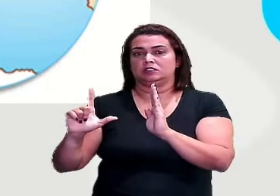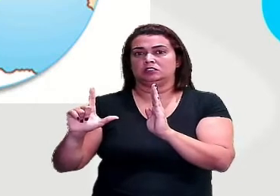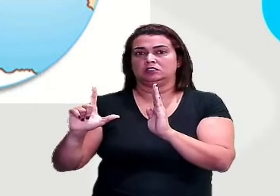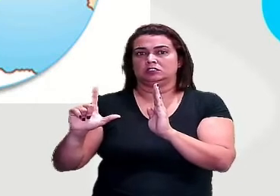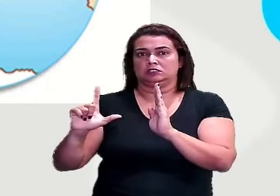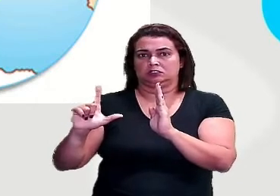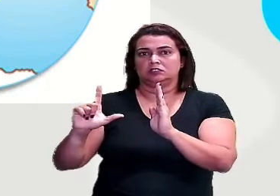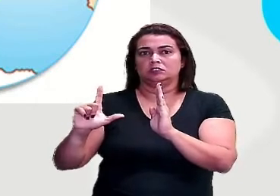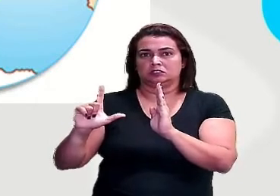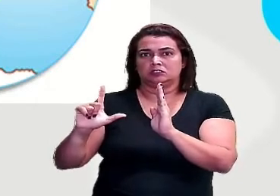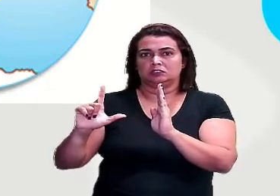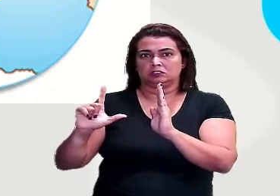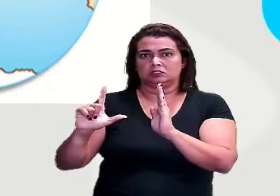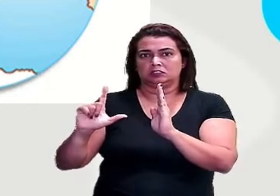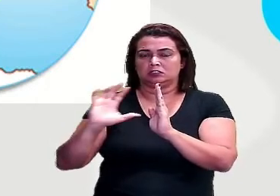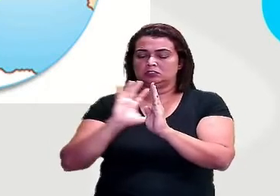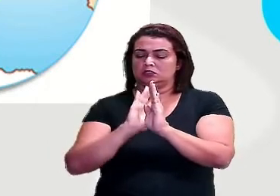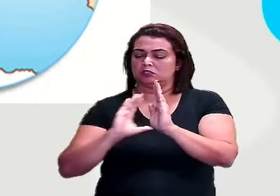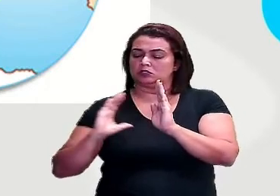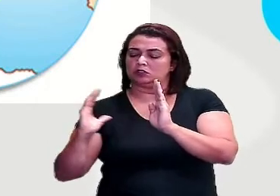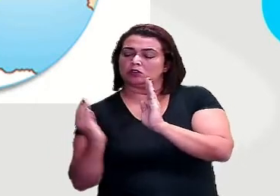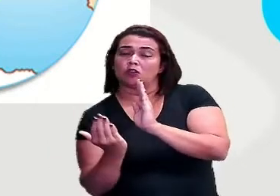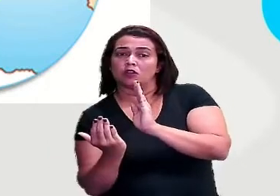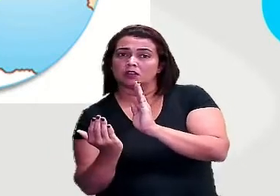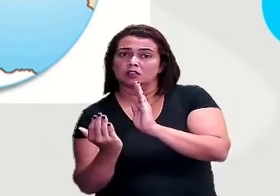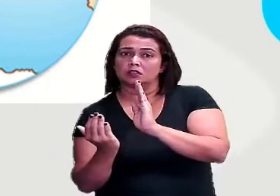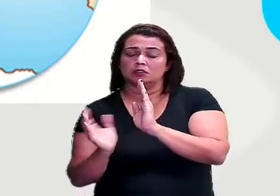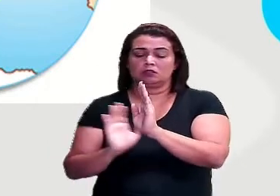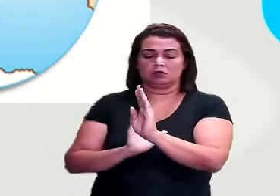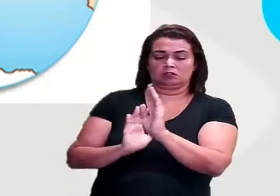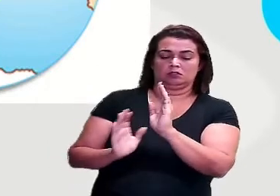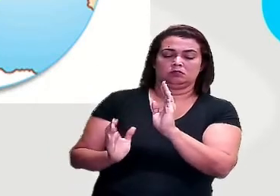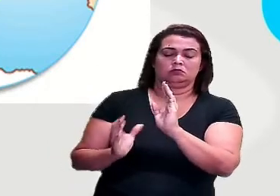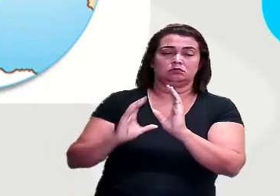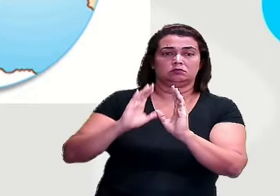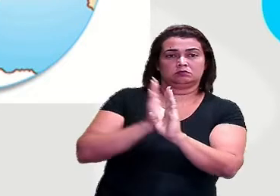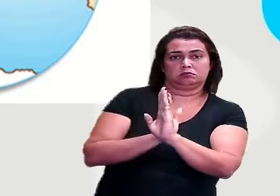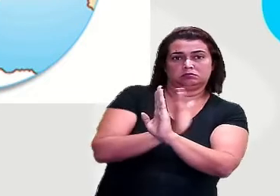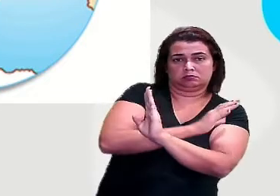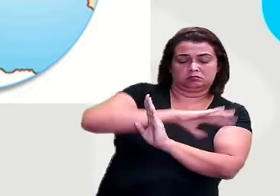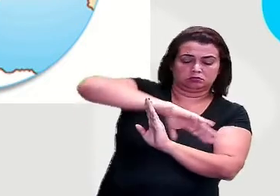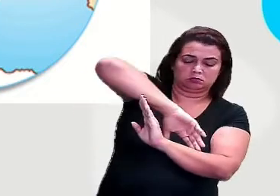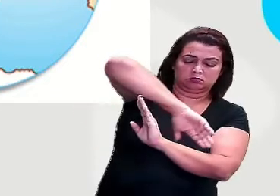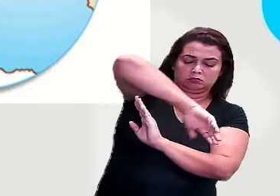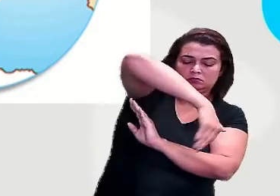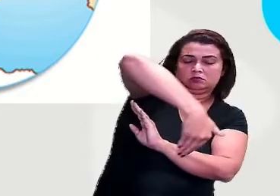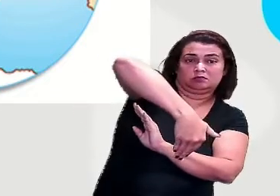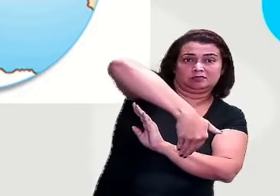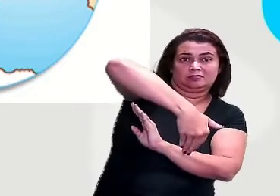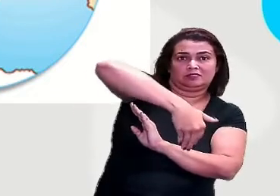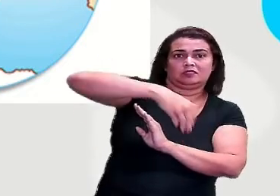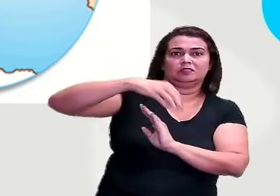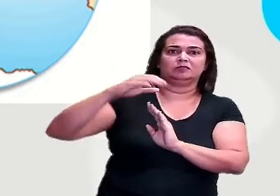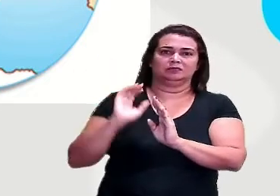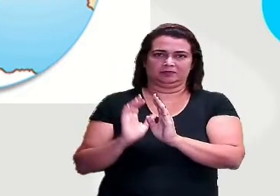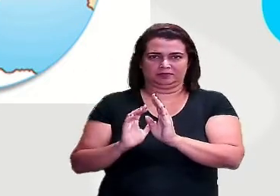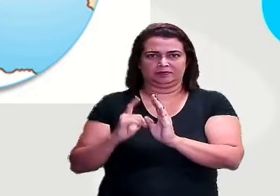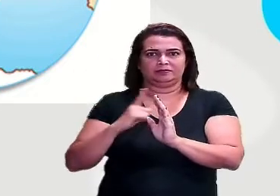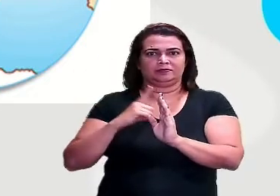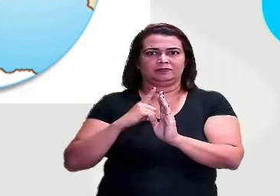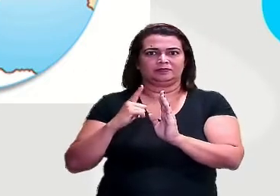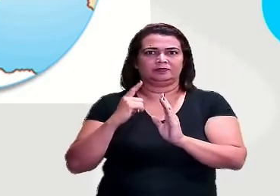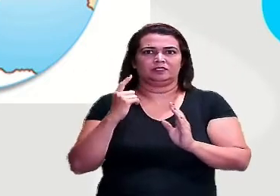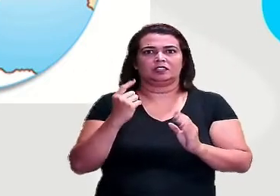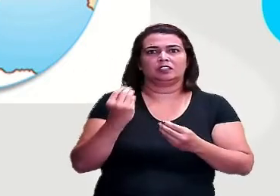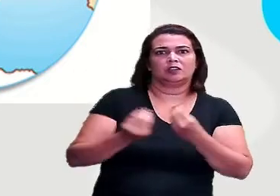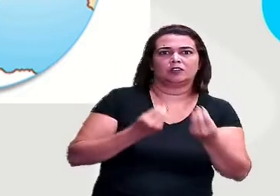oriental, a leste do meridiano de Greenwich, e do lado oeste, o hemisfério ocidental. Então, essa configuração vai